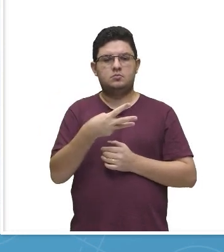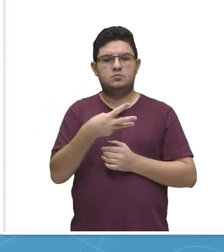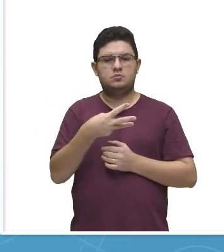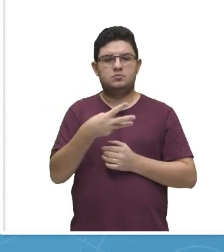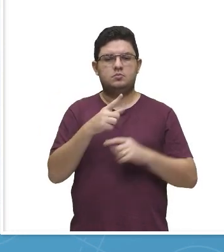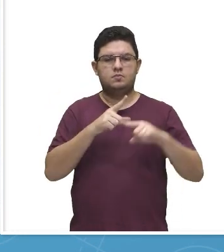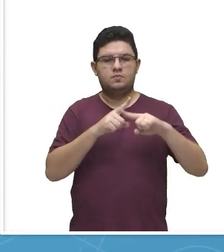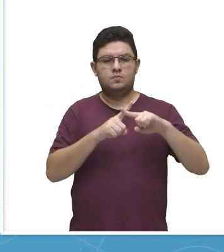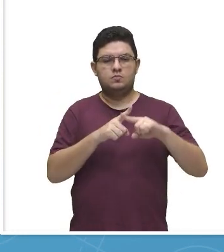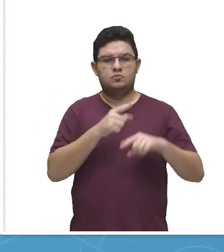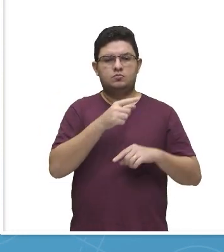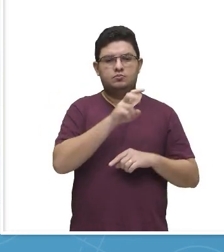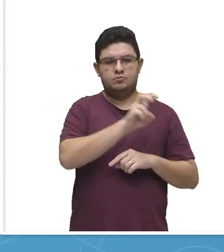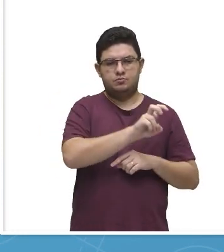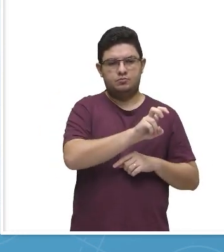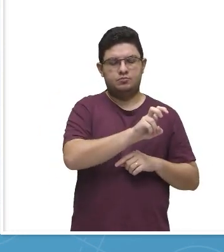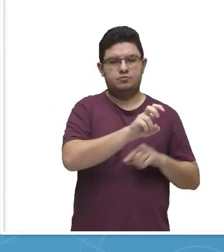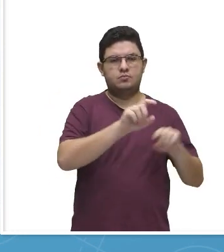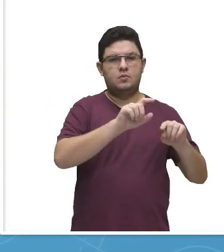Muito bem.